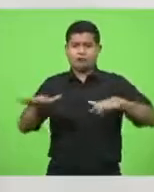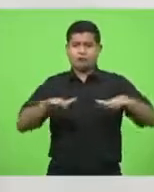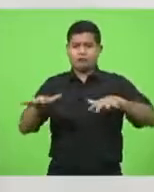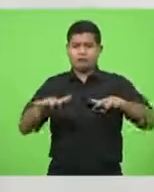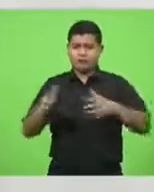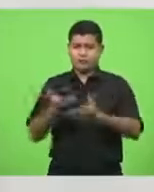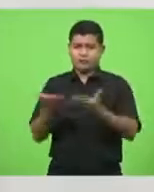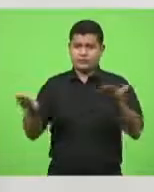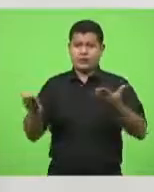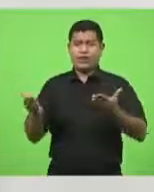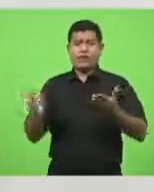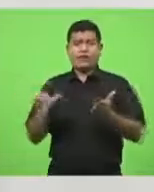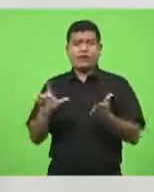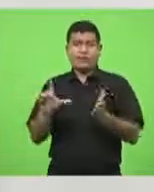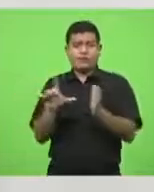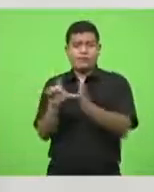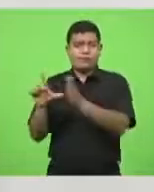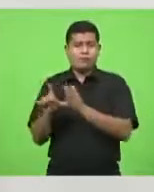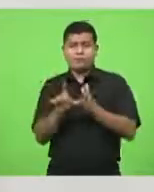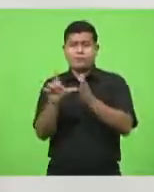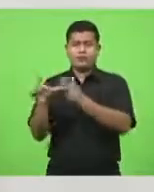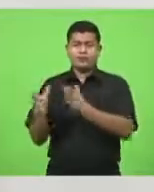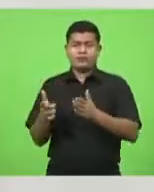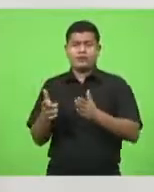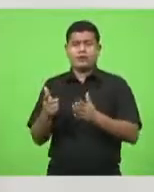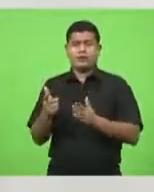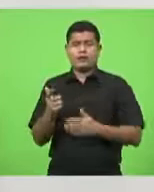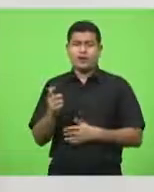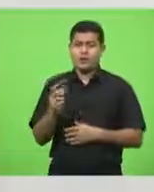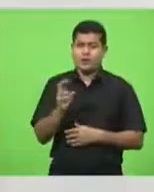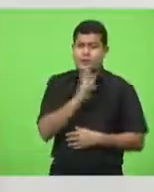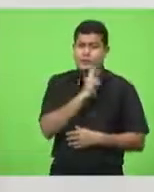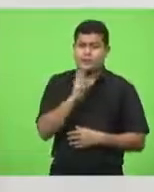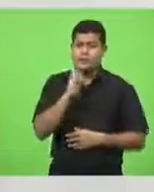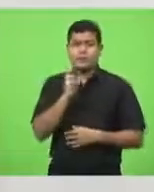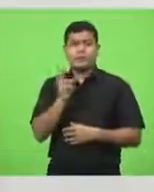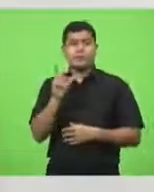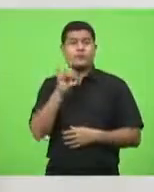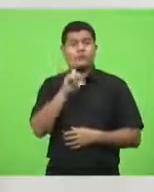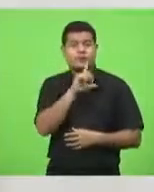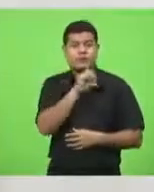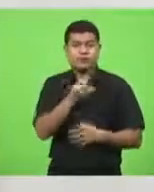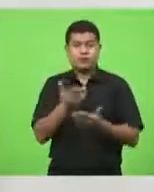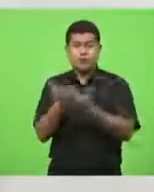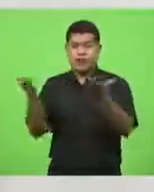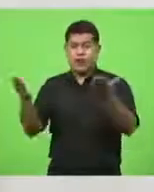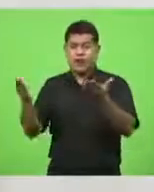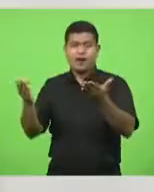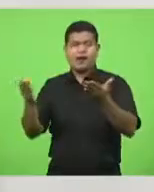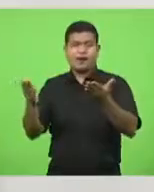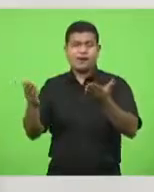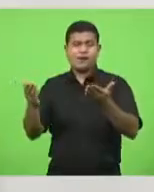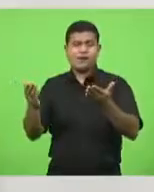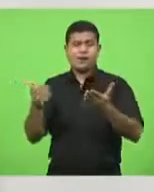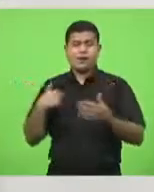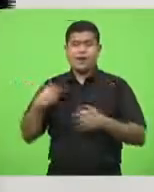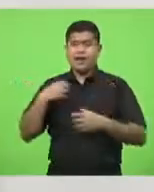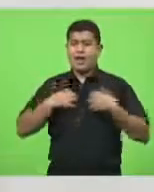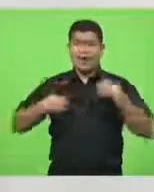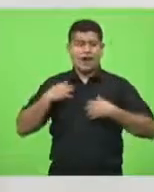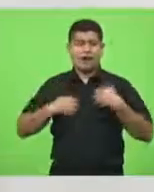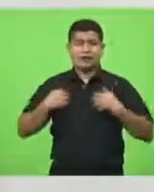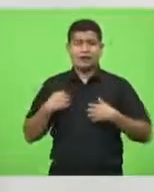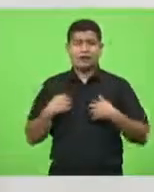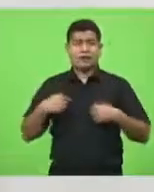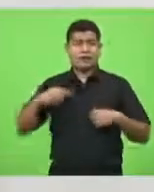do comércio, dos restaurantes, dos bares, dos pubs, em fazer suas manifestações. Eles estão desesperados. Semana passada teve um